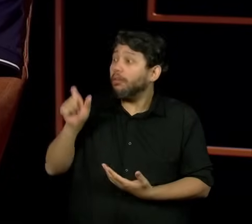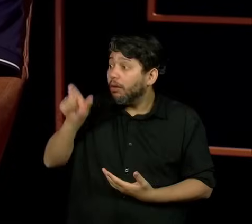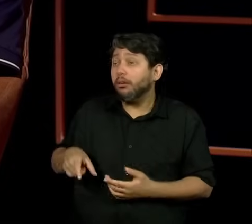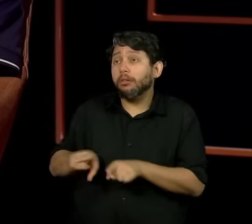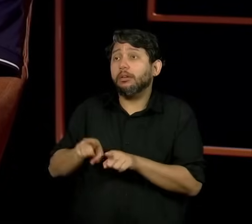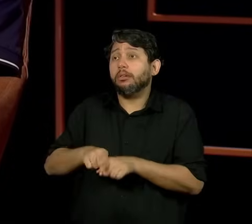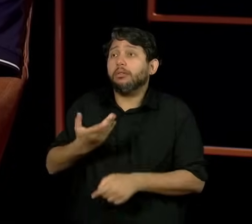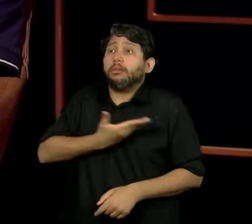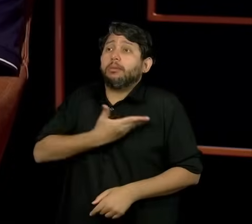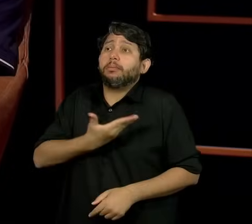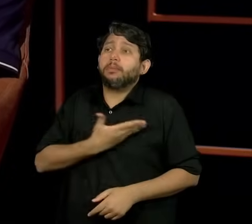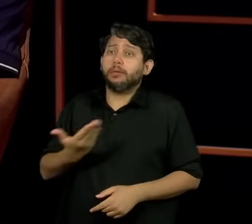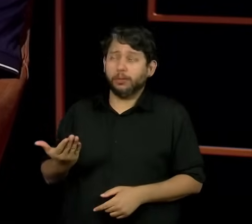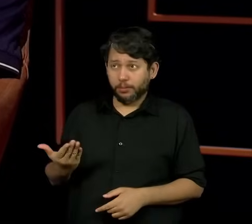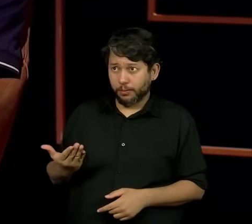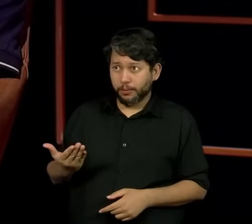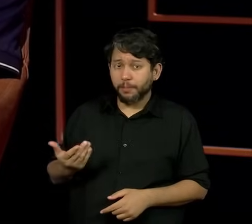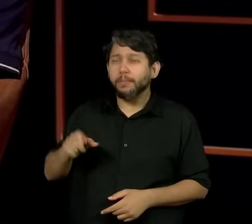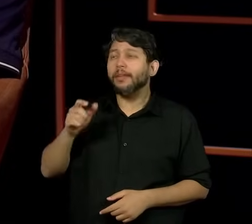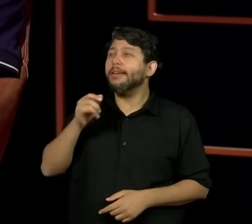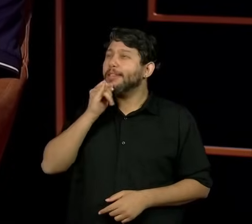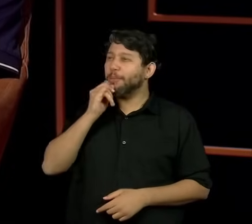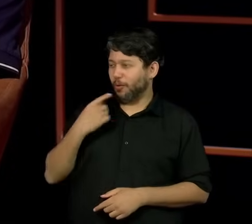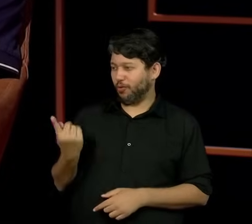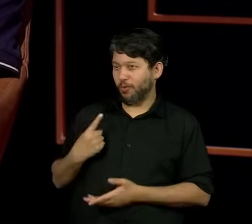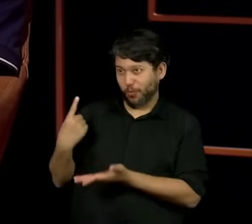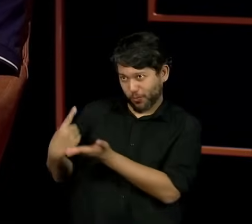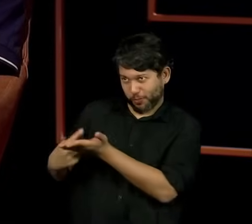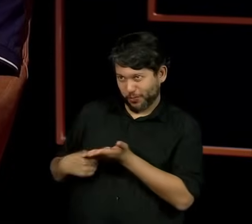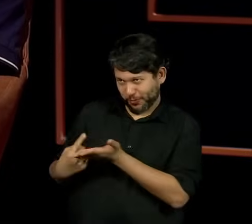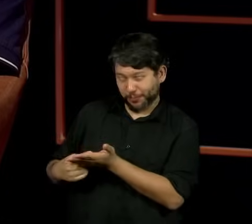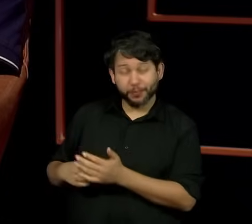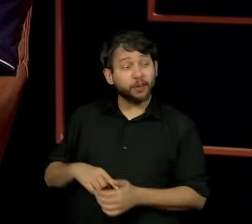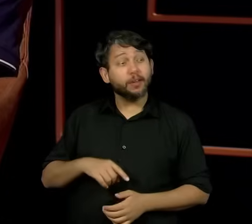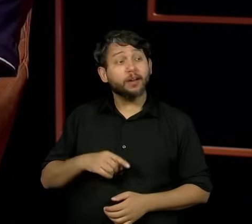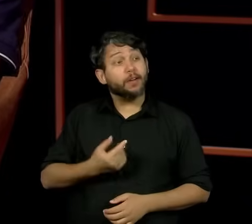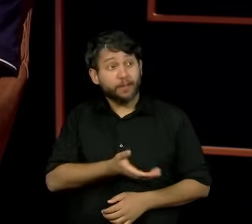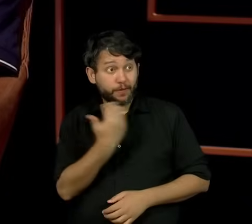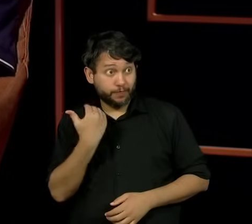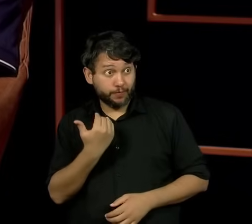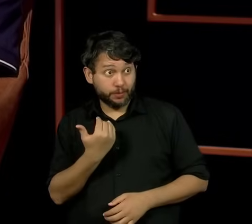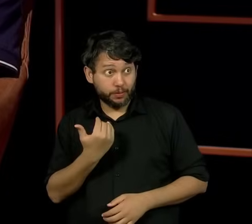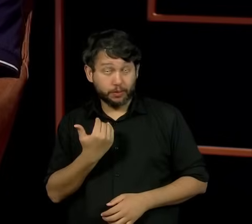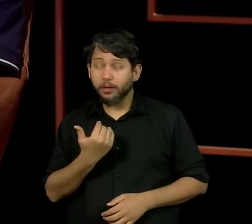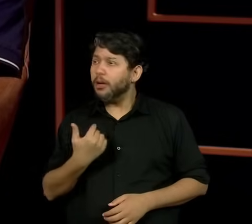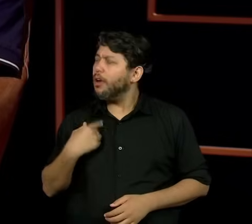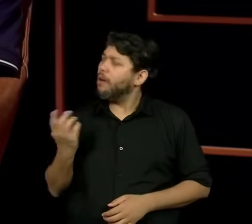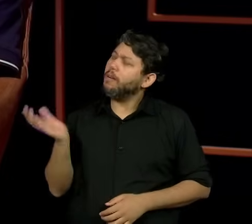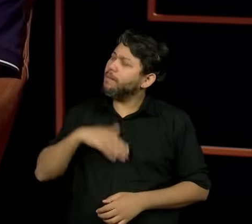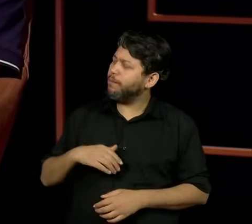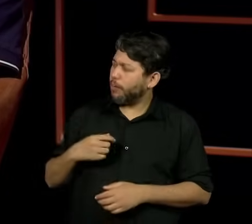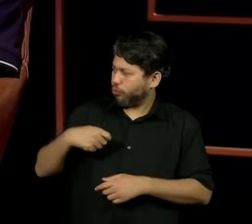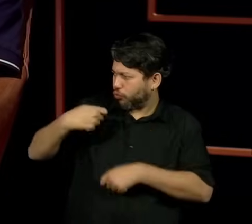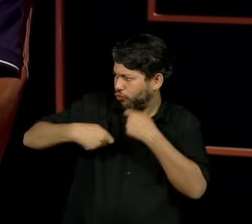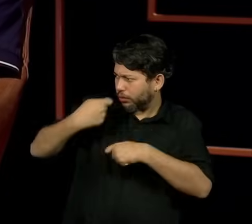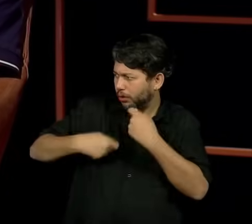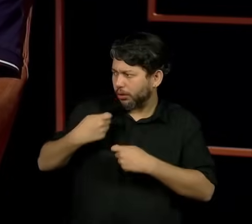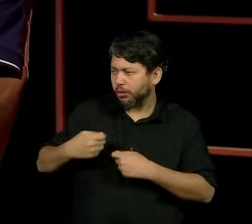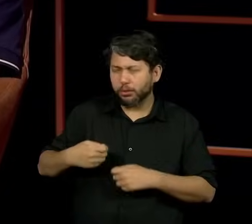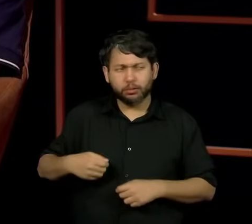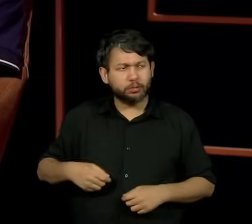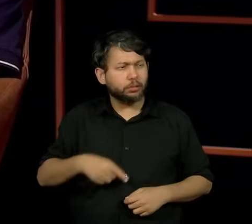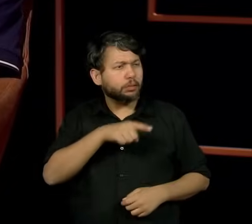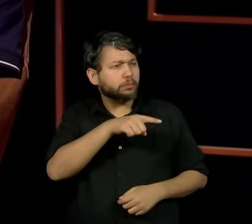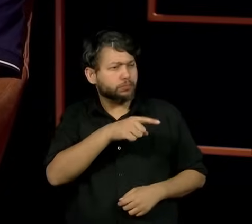nunca me esqueço disso, eu falei, Avancini, vamos jantar? Você não tem tempo para jantar, você tem que estudar. Tá bom, e eu